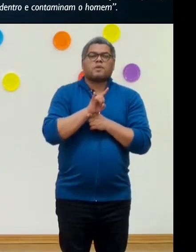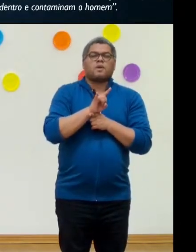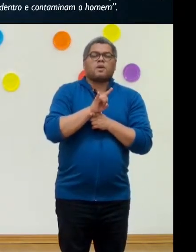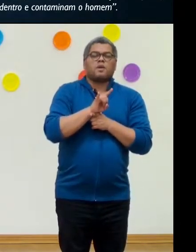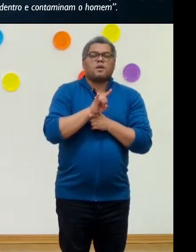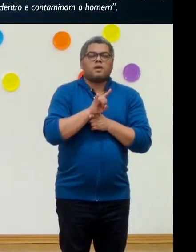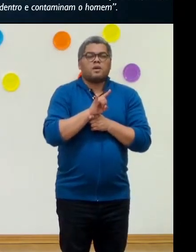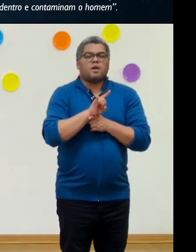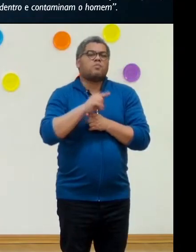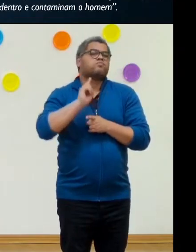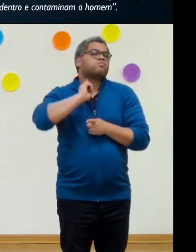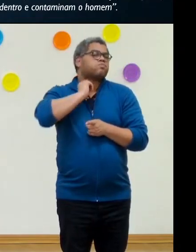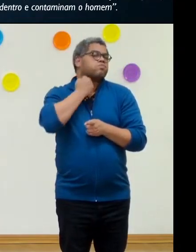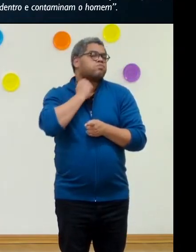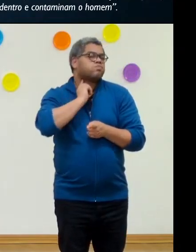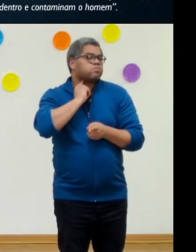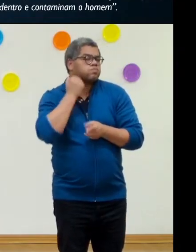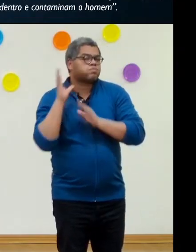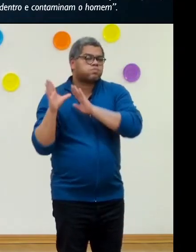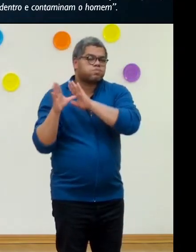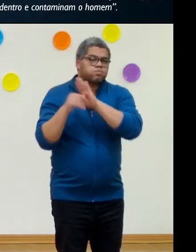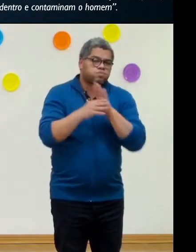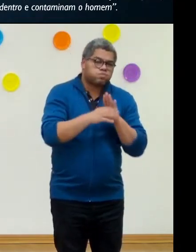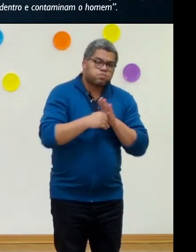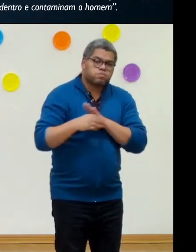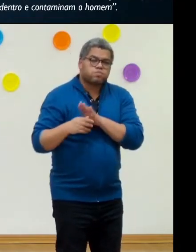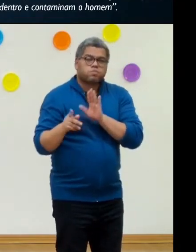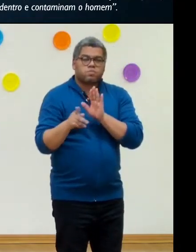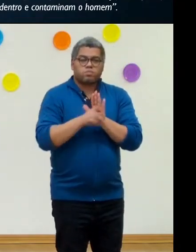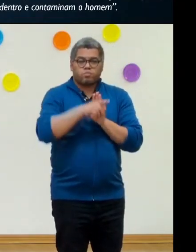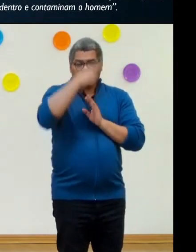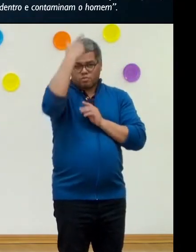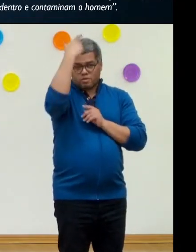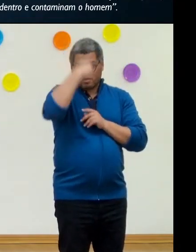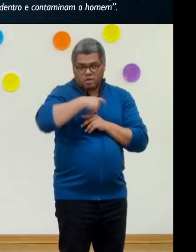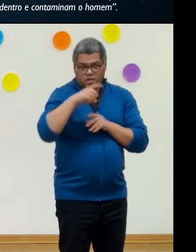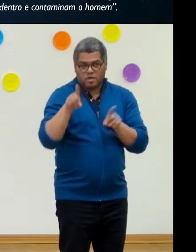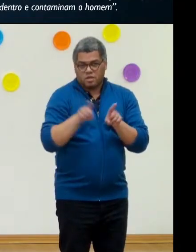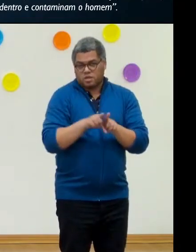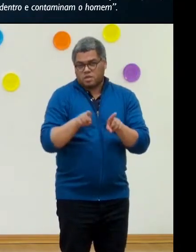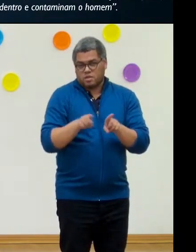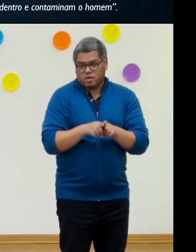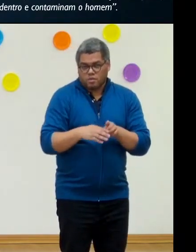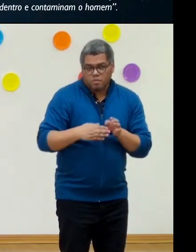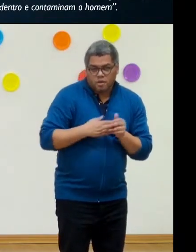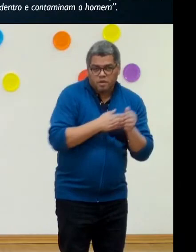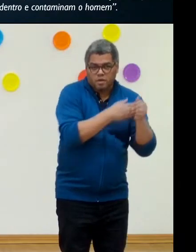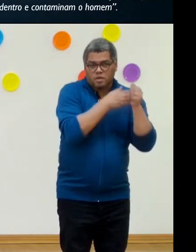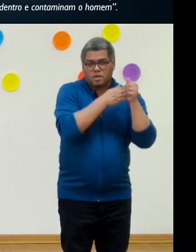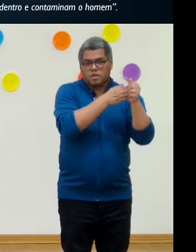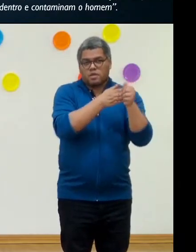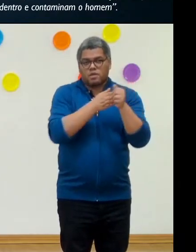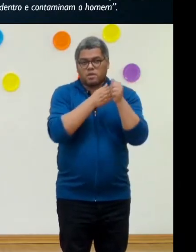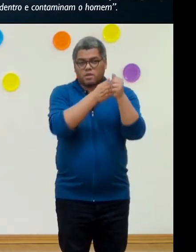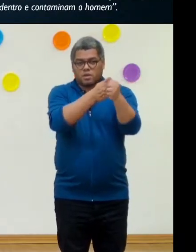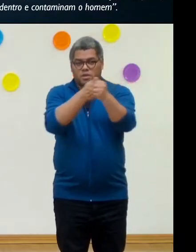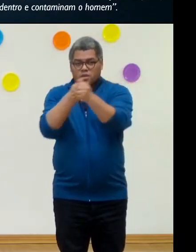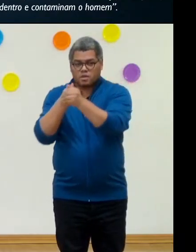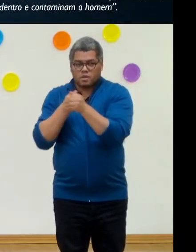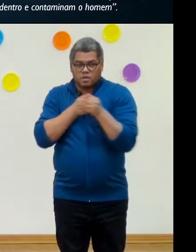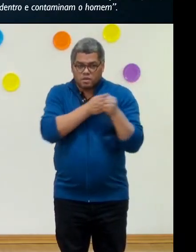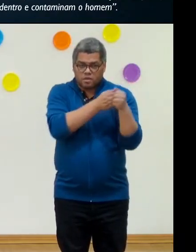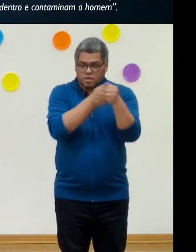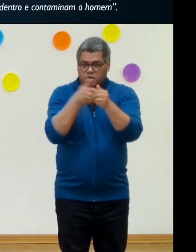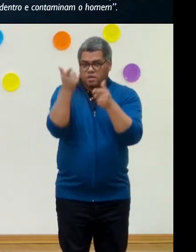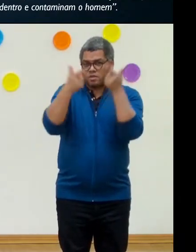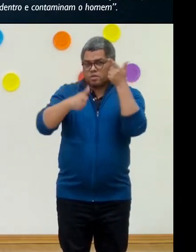Marcos 7, não é? Que é do coração que nasce isso. E a sua trajetória traz manchas, pessoal. Deixa manchas